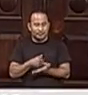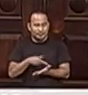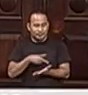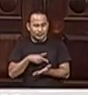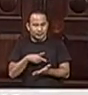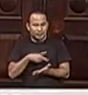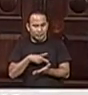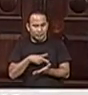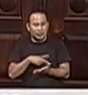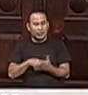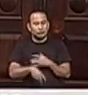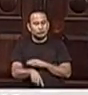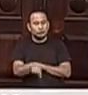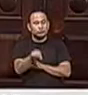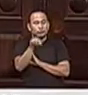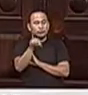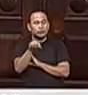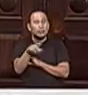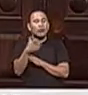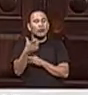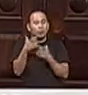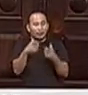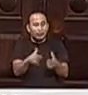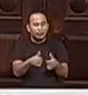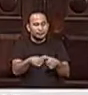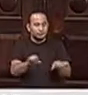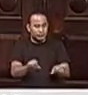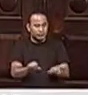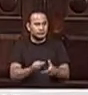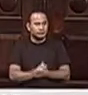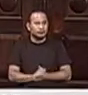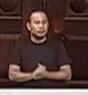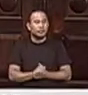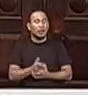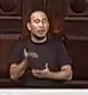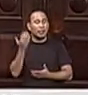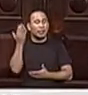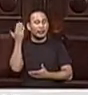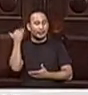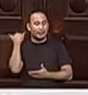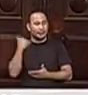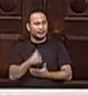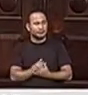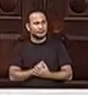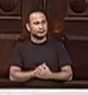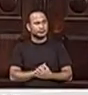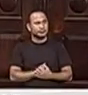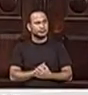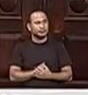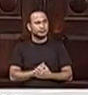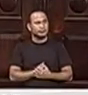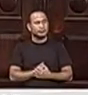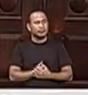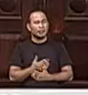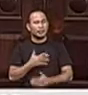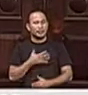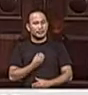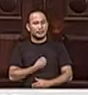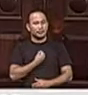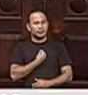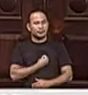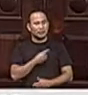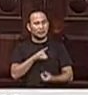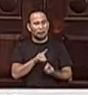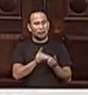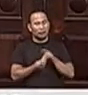definia a sua localização. E aí, na época, me insurgi contra